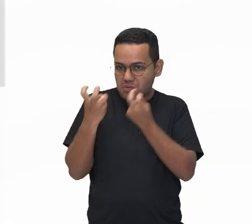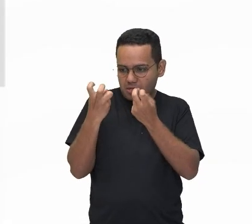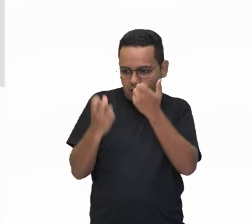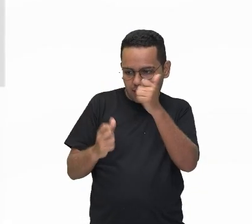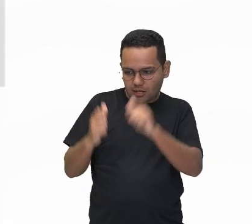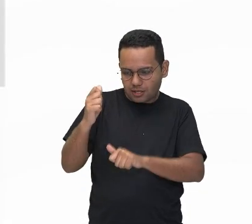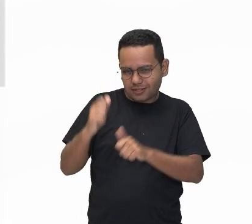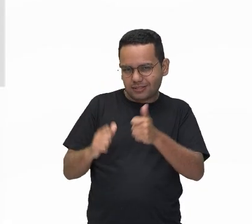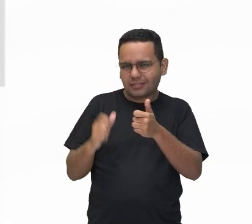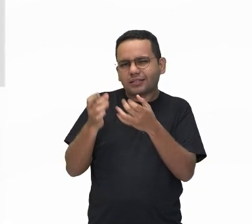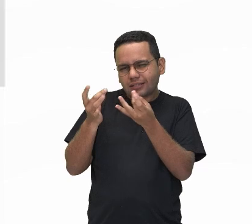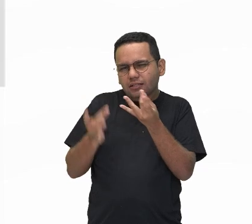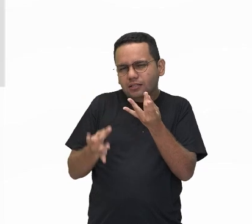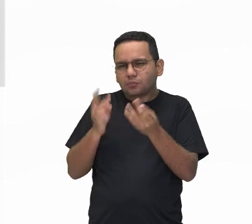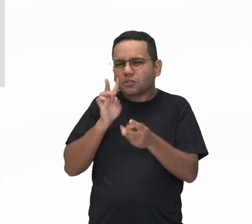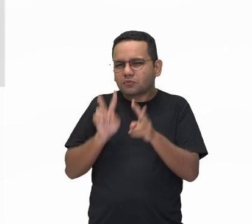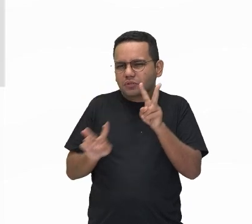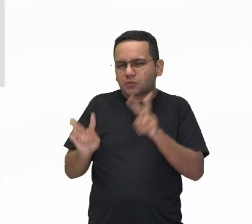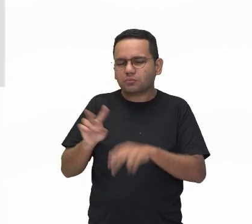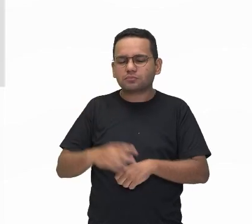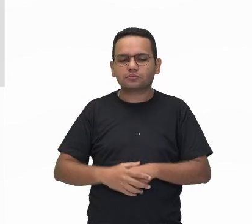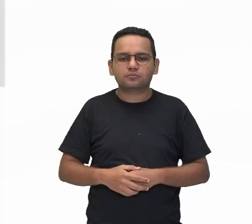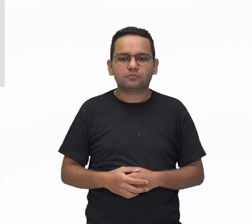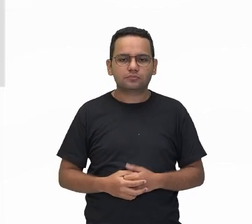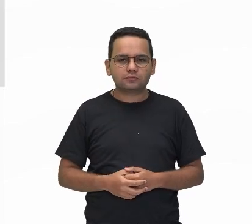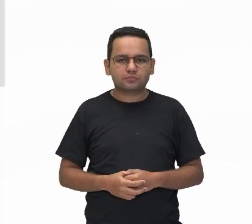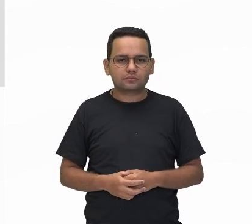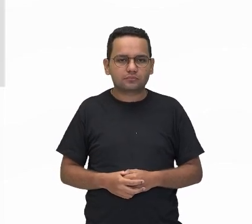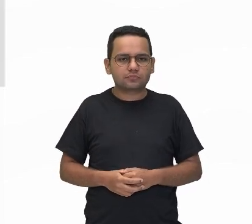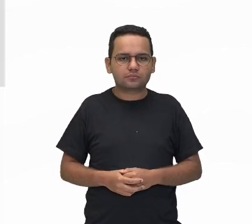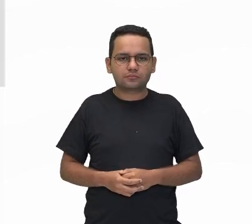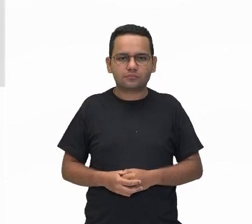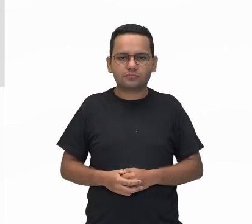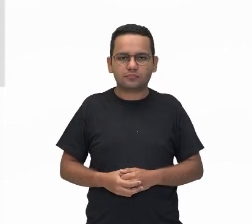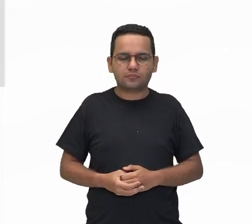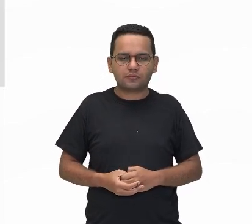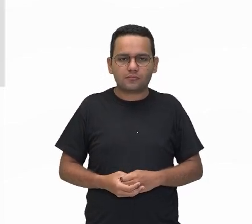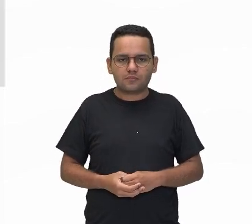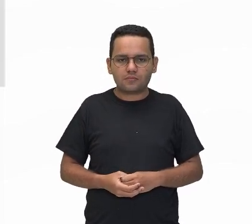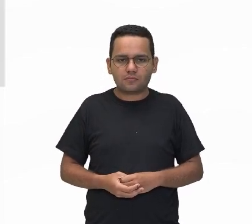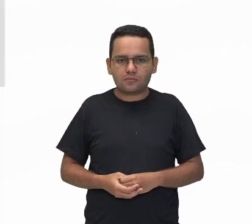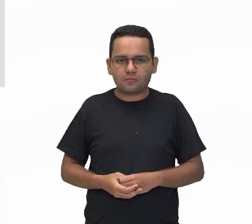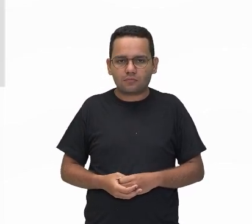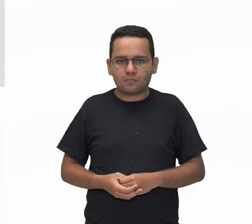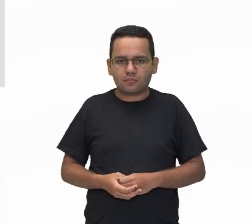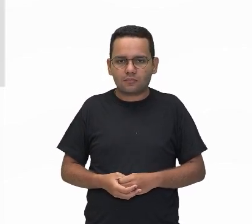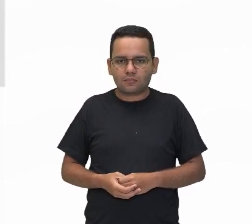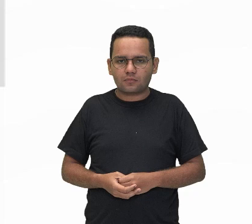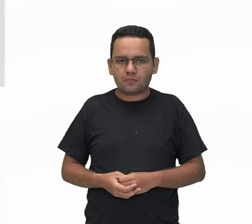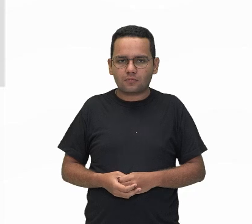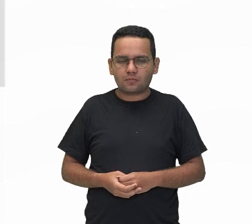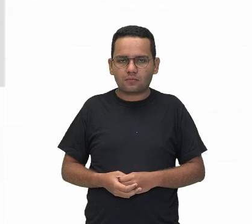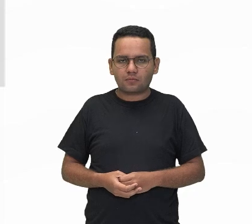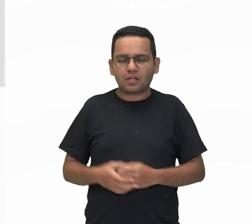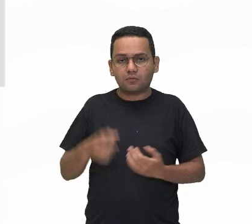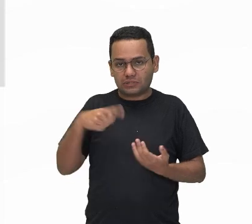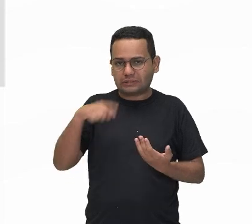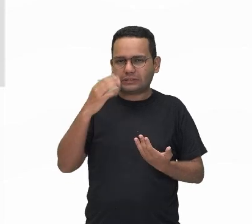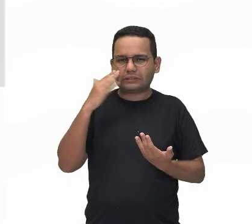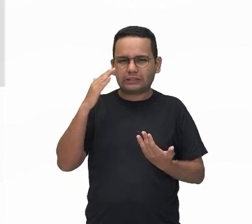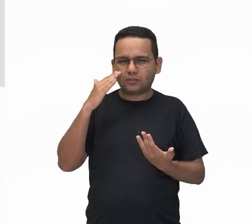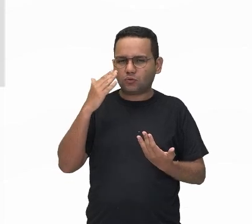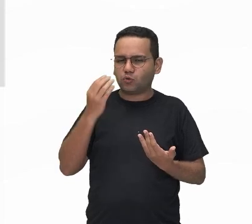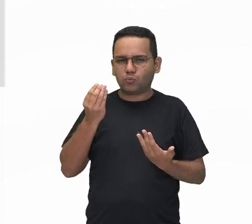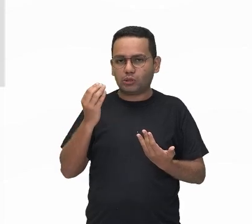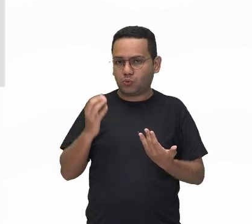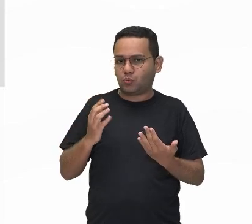analisarem essas imagens e vocês vão conseguir entender como é que essa luta acontecia.